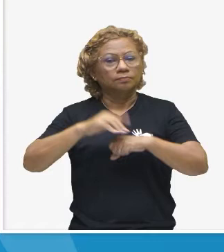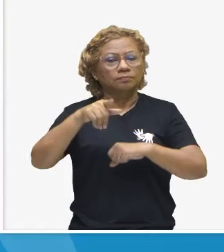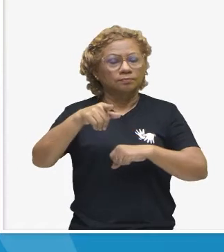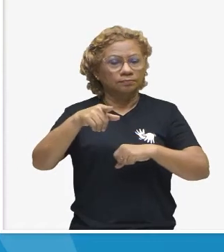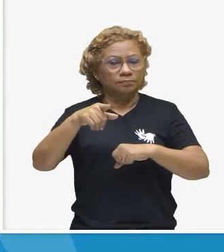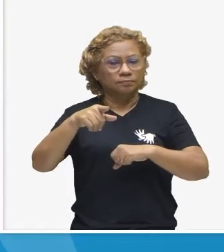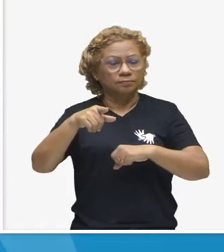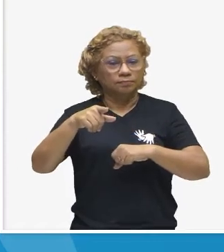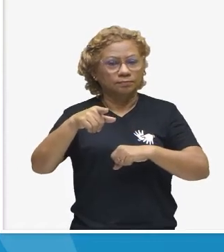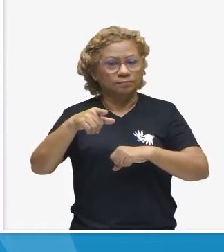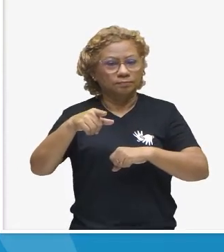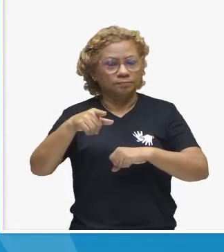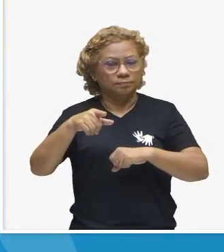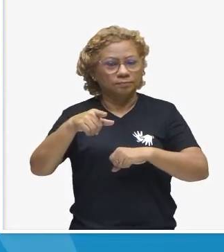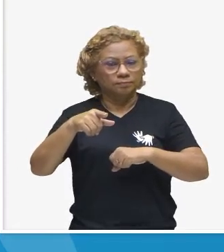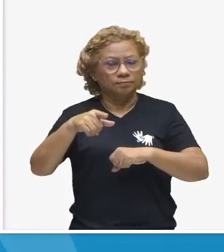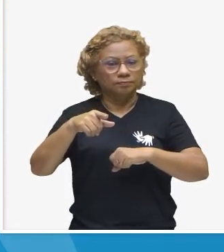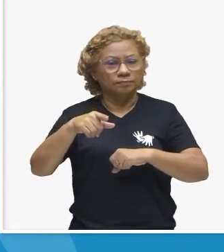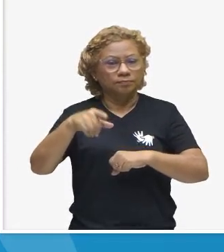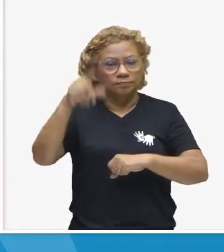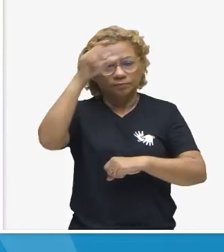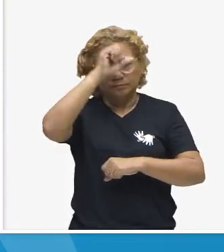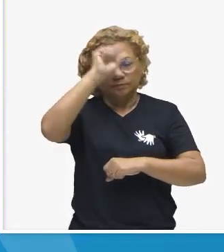Olha aqui, ó.